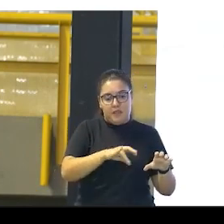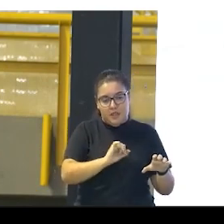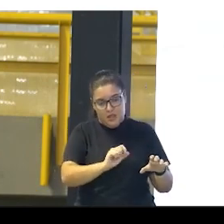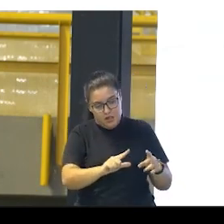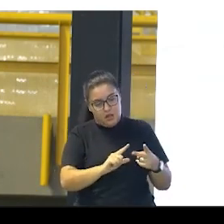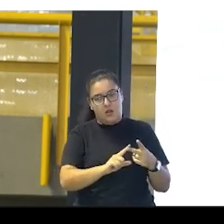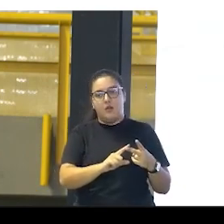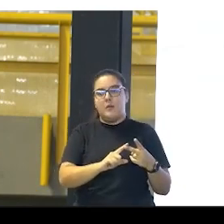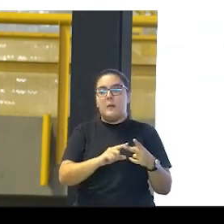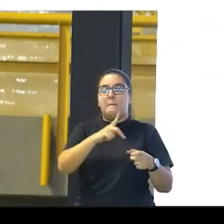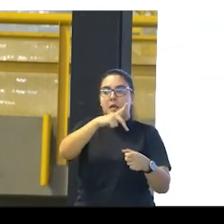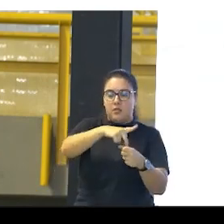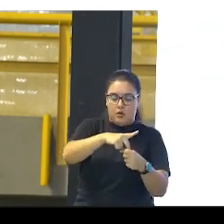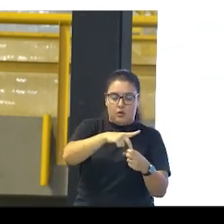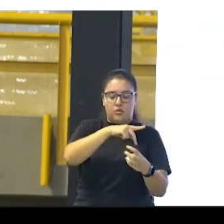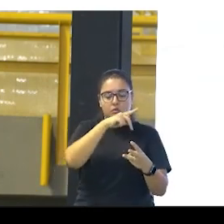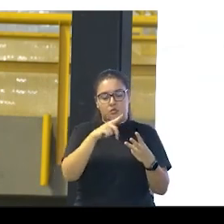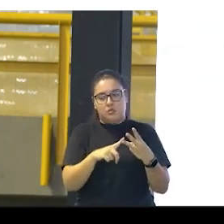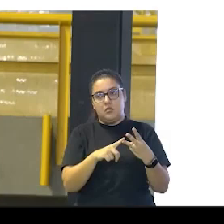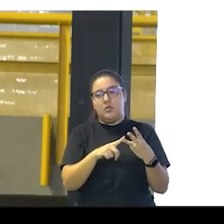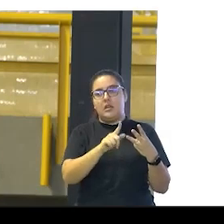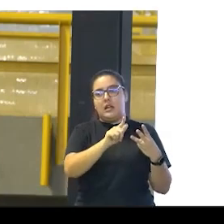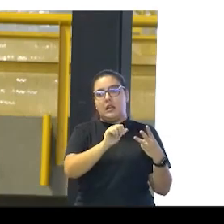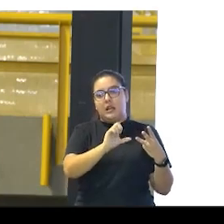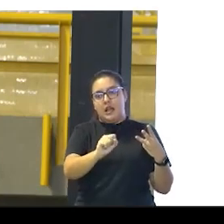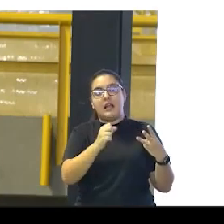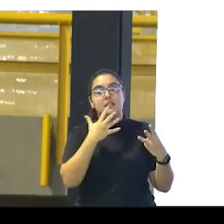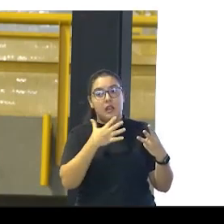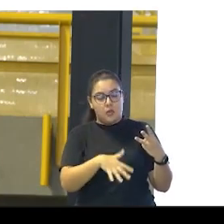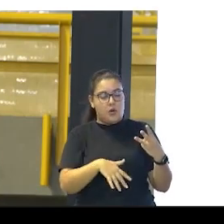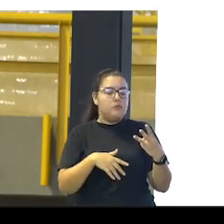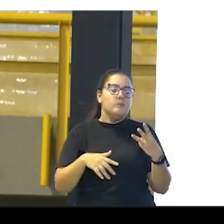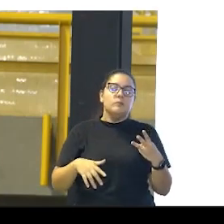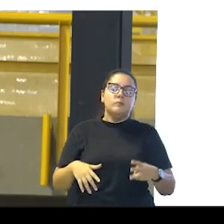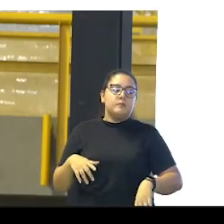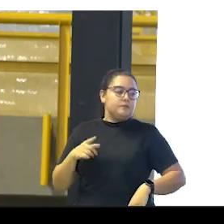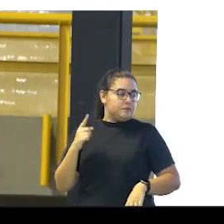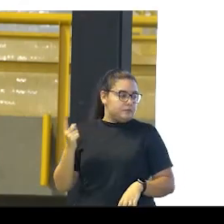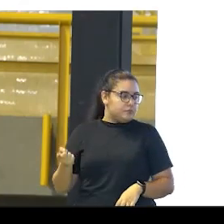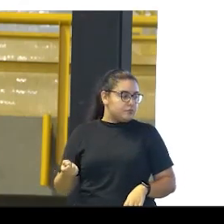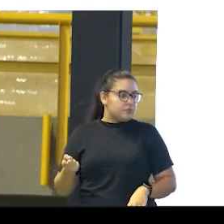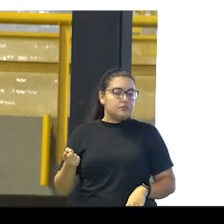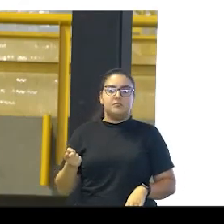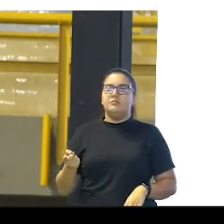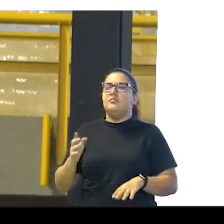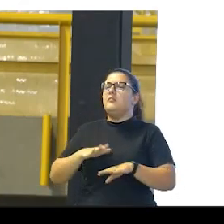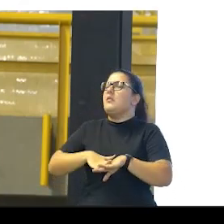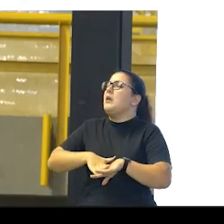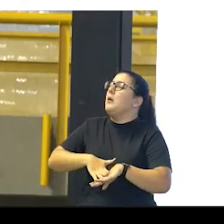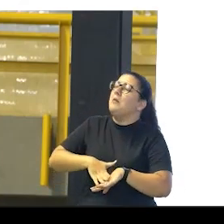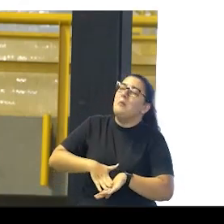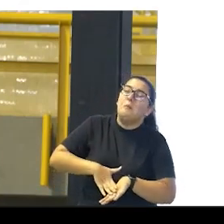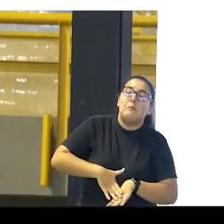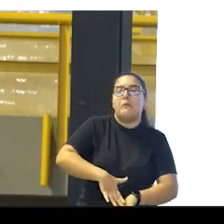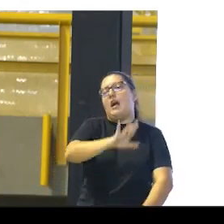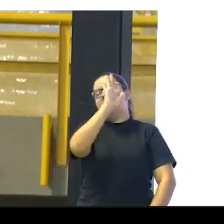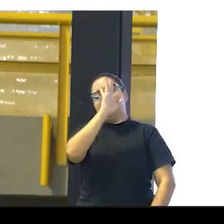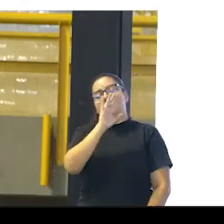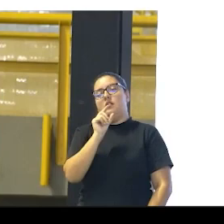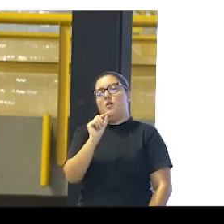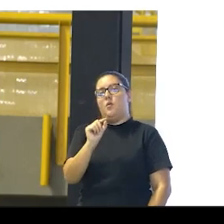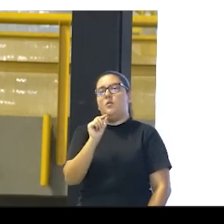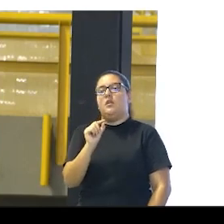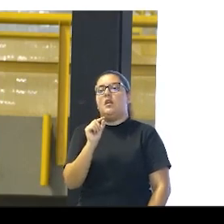falo de petróleo, eu falo de gás natural. E o grande desafio